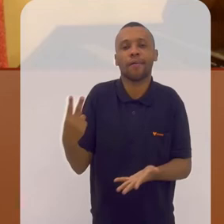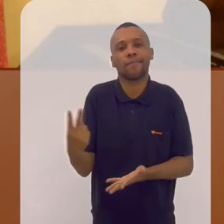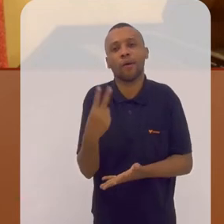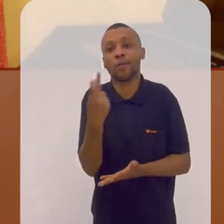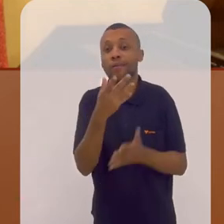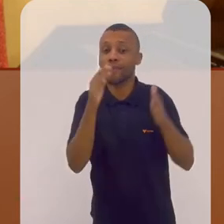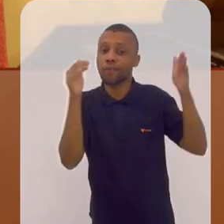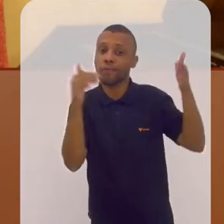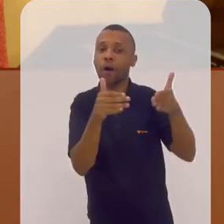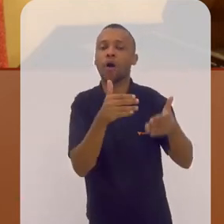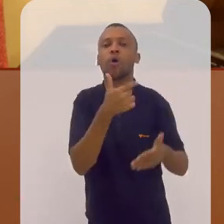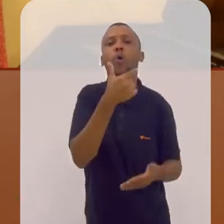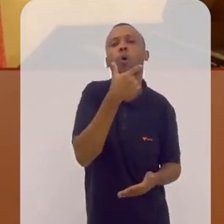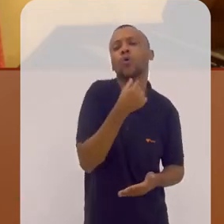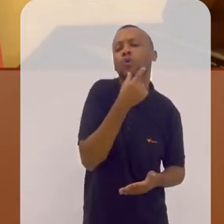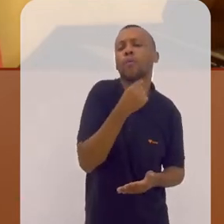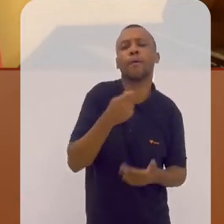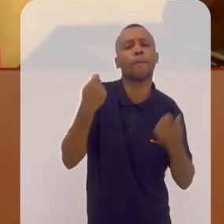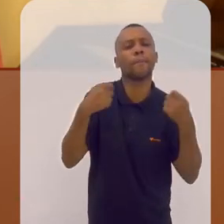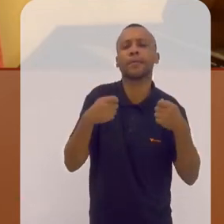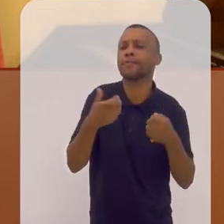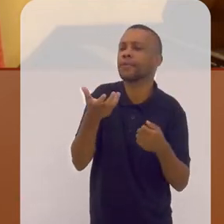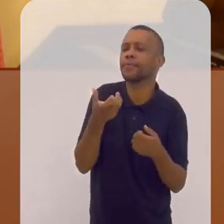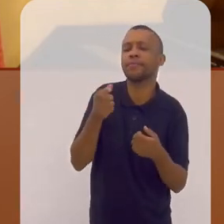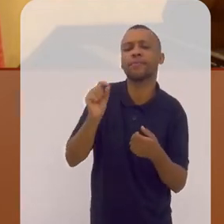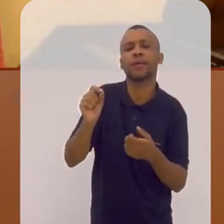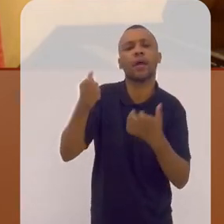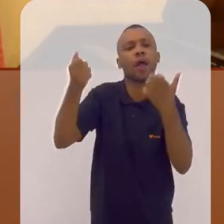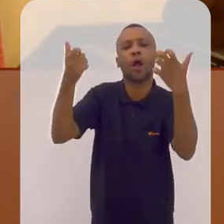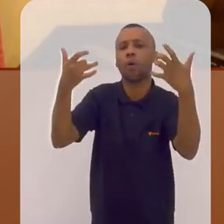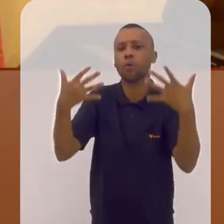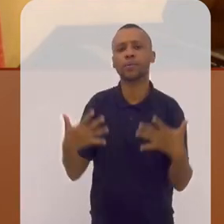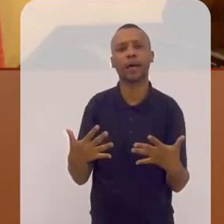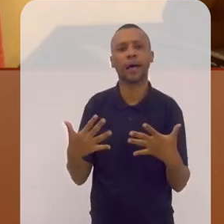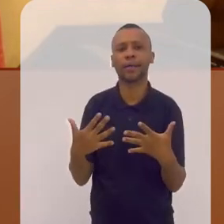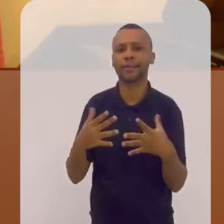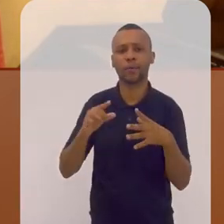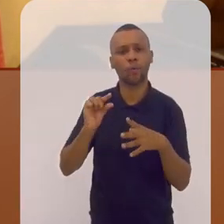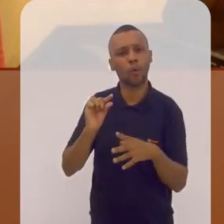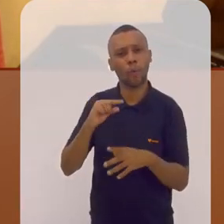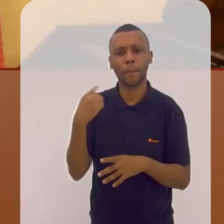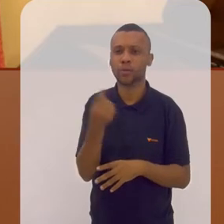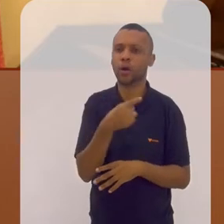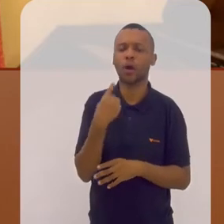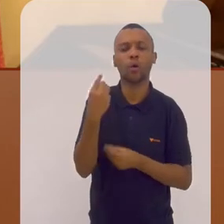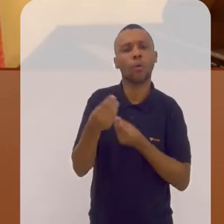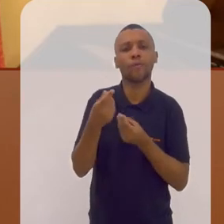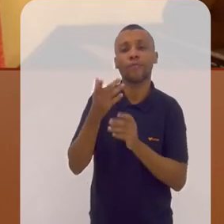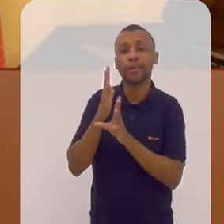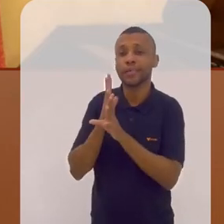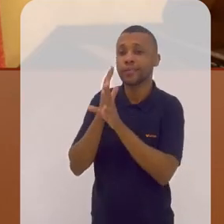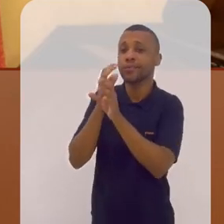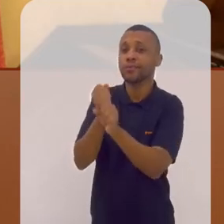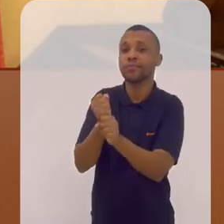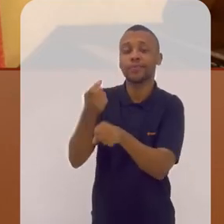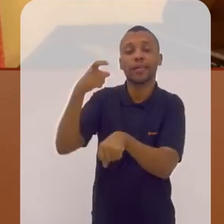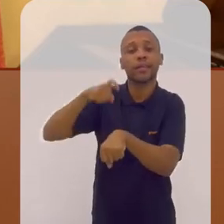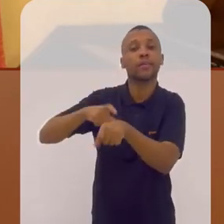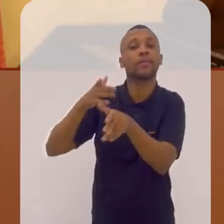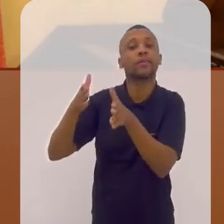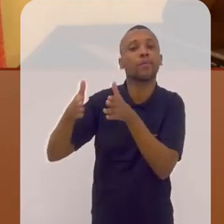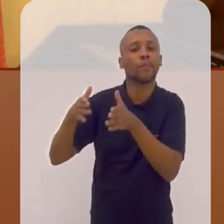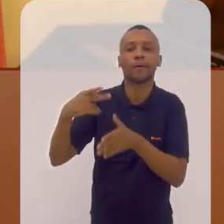ainda mais os homens. Eu queria que você contasse um pouco pra gente como é que foi essa parte da sua